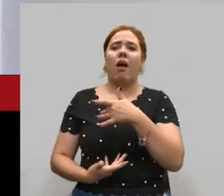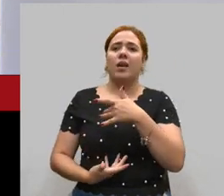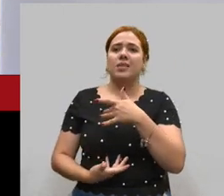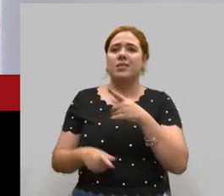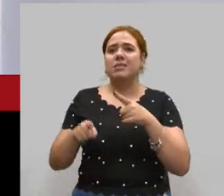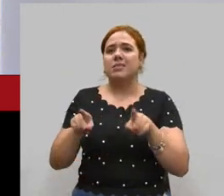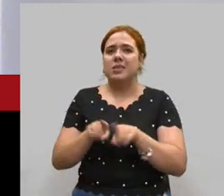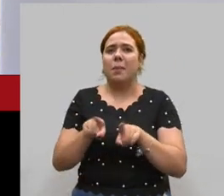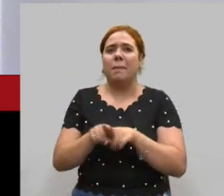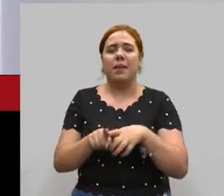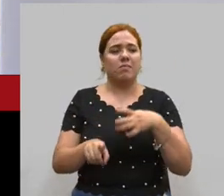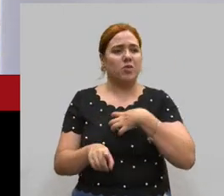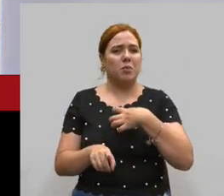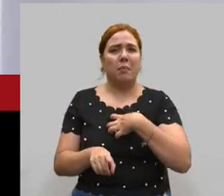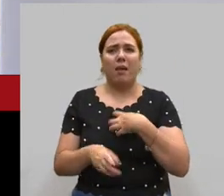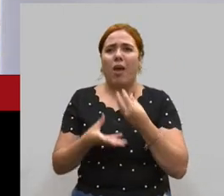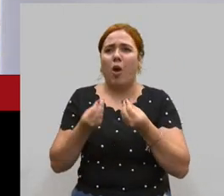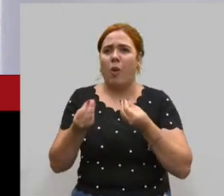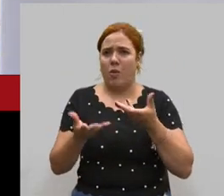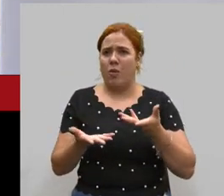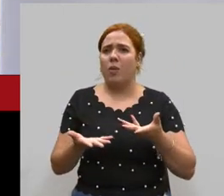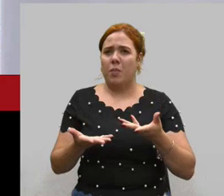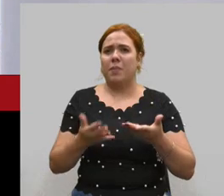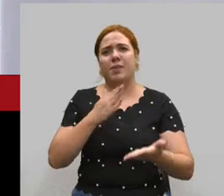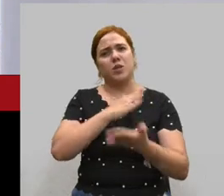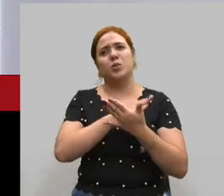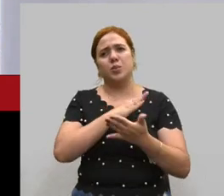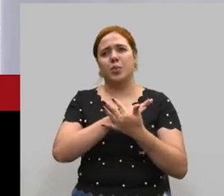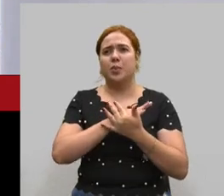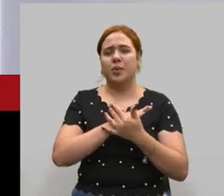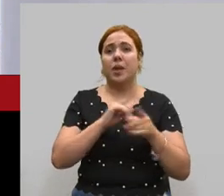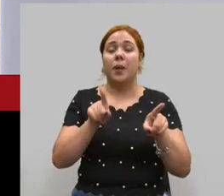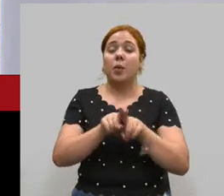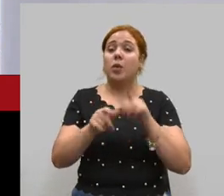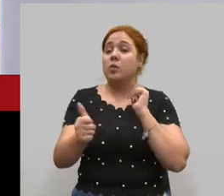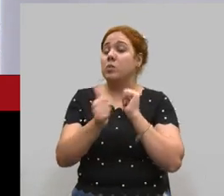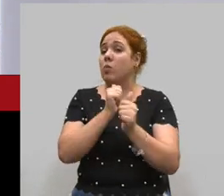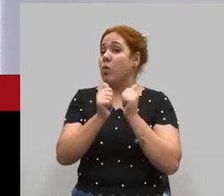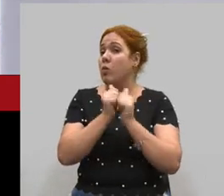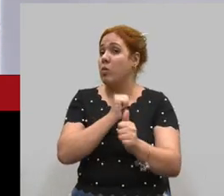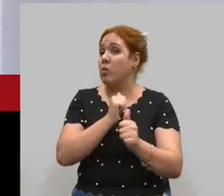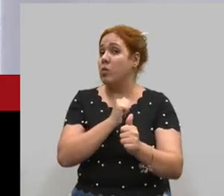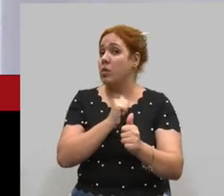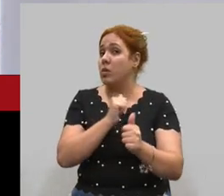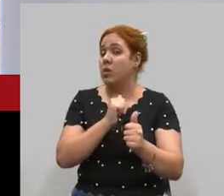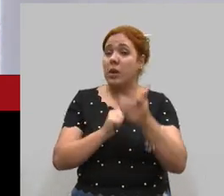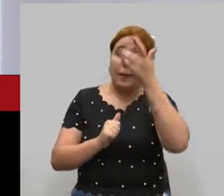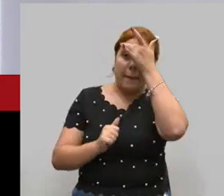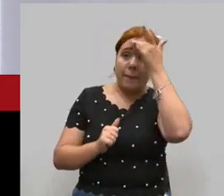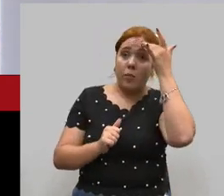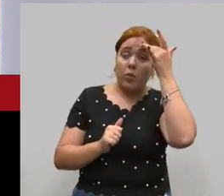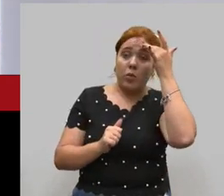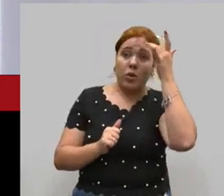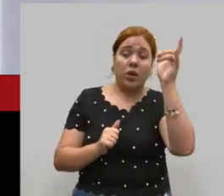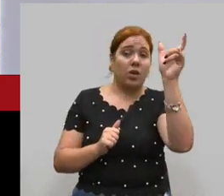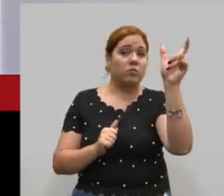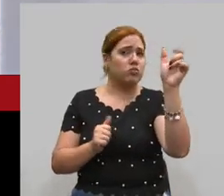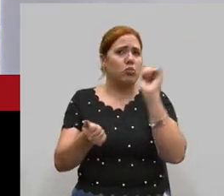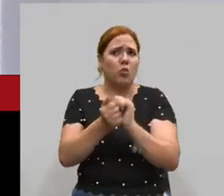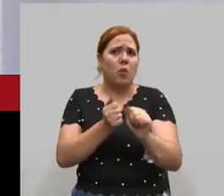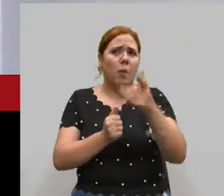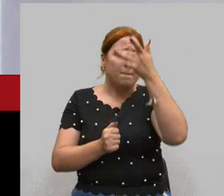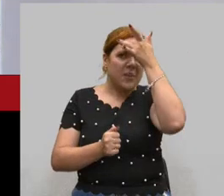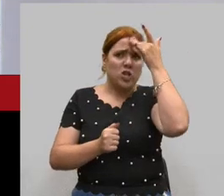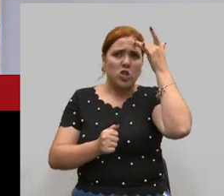permite com essa bicicleta isso permite que eu Pratique o meu Esporte ao ao lado de atletas de Elite por exemplo então